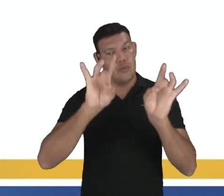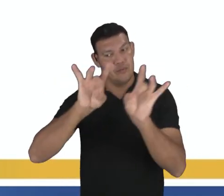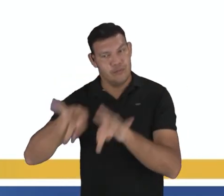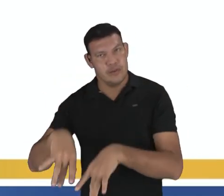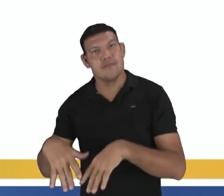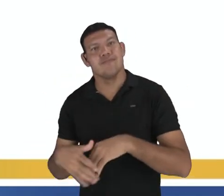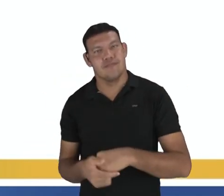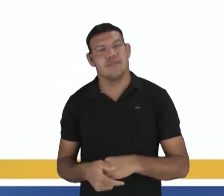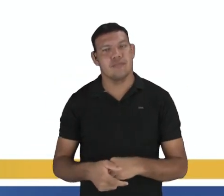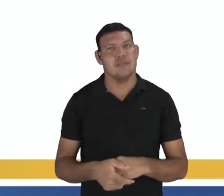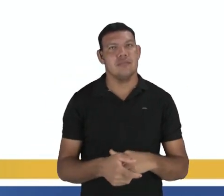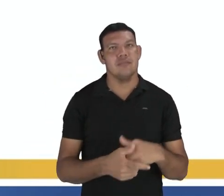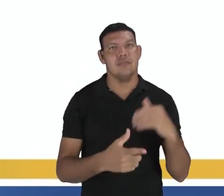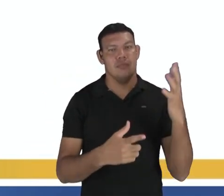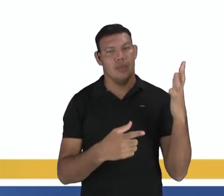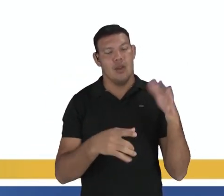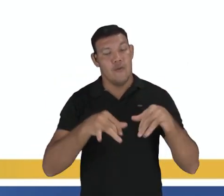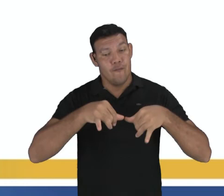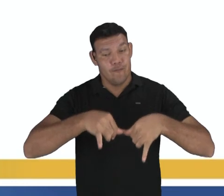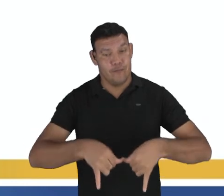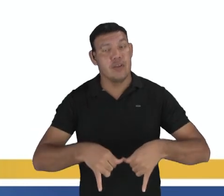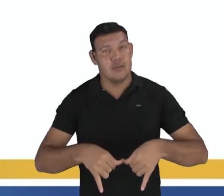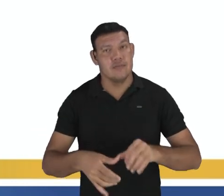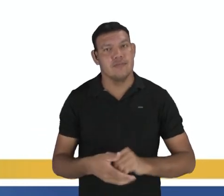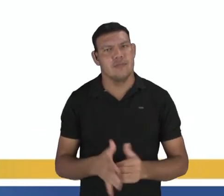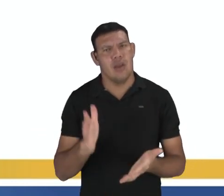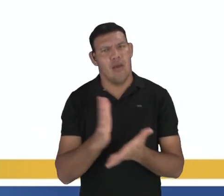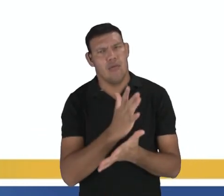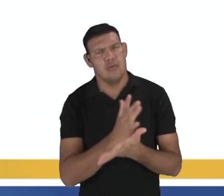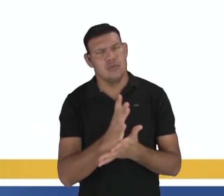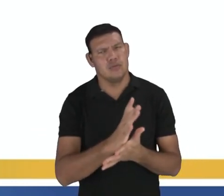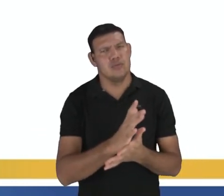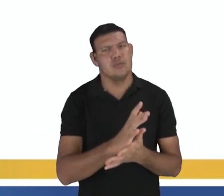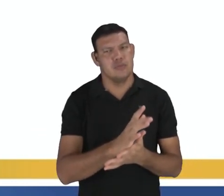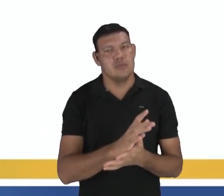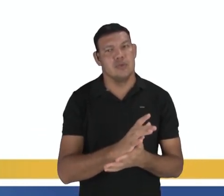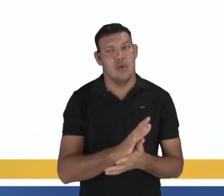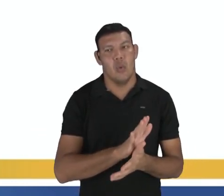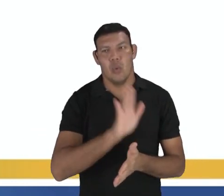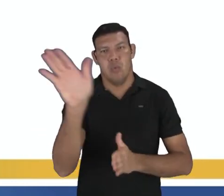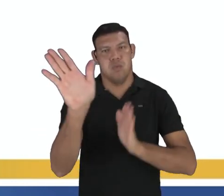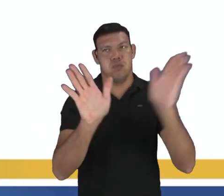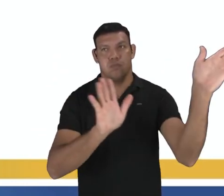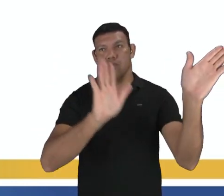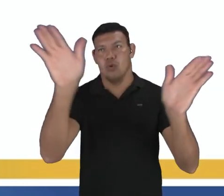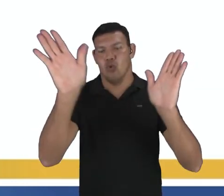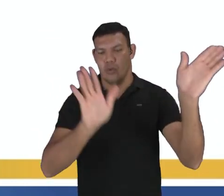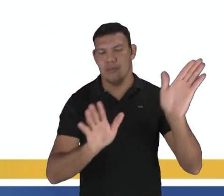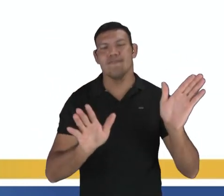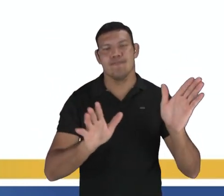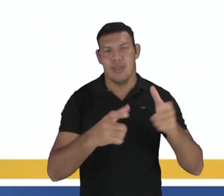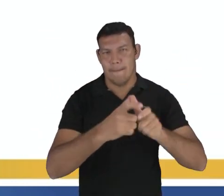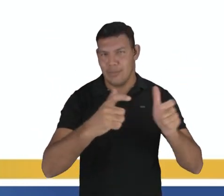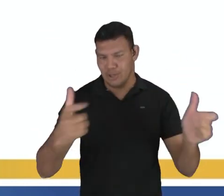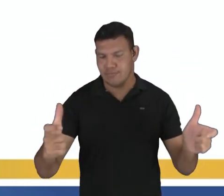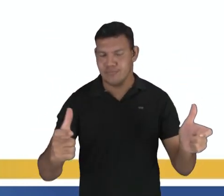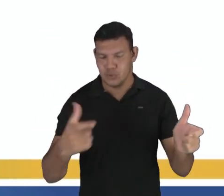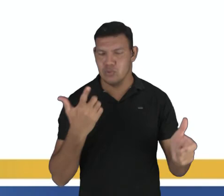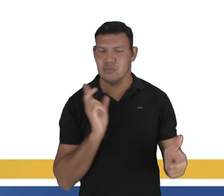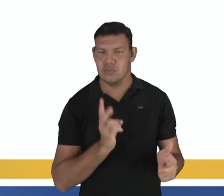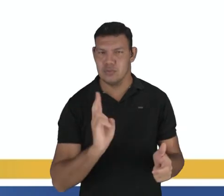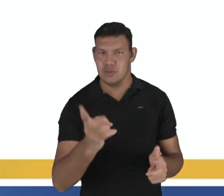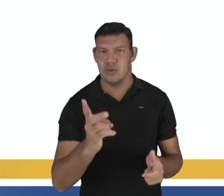permanência da maior parte dos seringueiros na região. Alguns que conseguiram voltar, então, para o Ceará, mas a maior parte ficou aí trabalhando